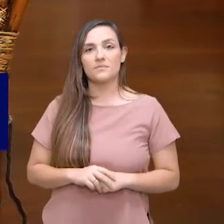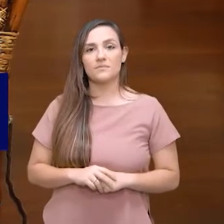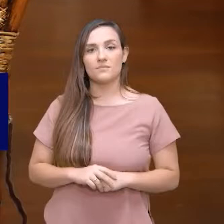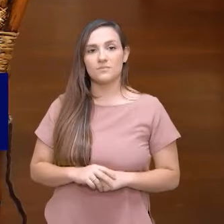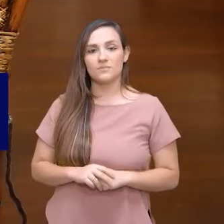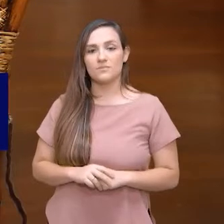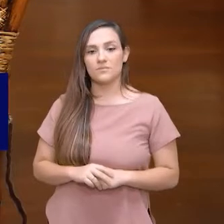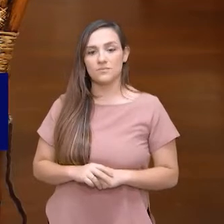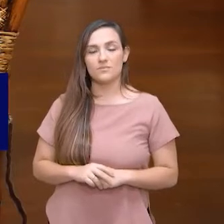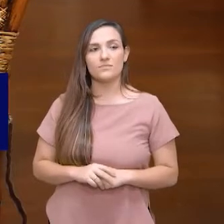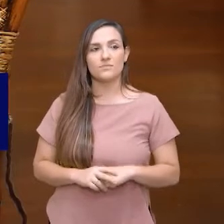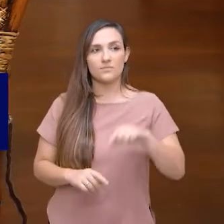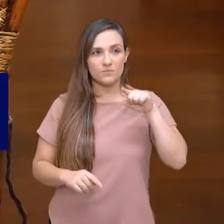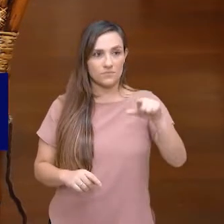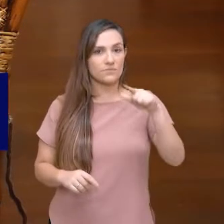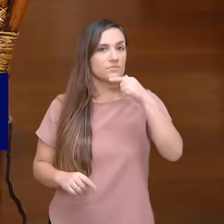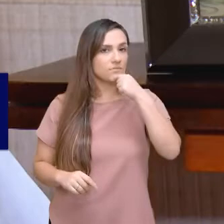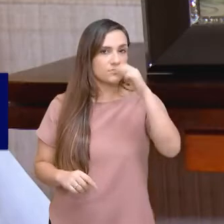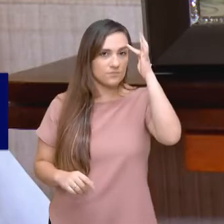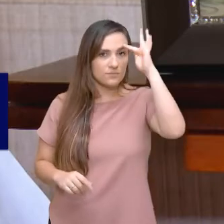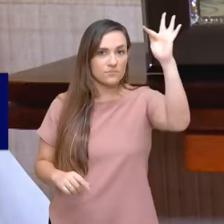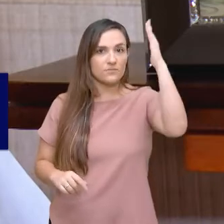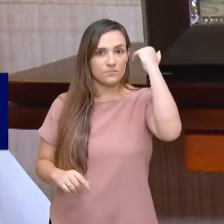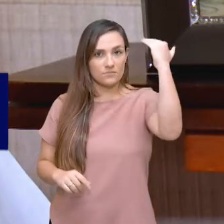com esse pensador americano.